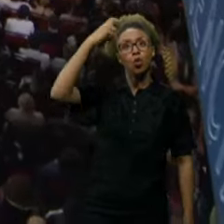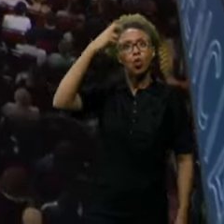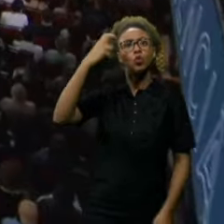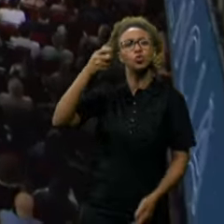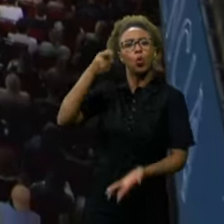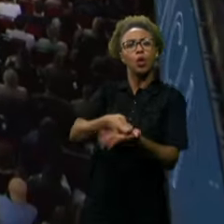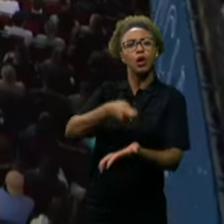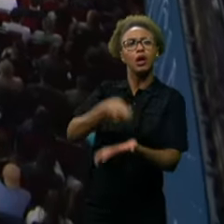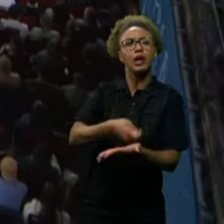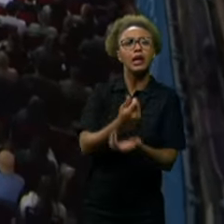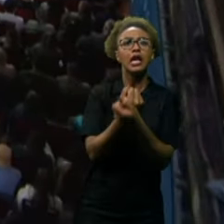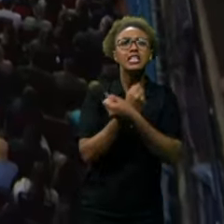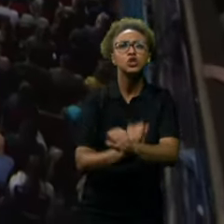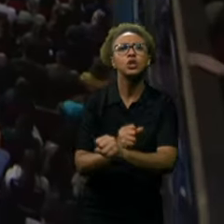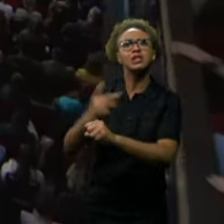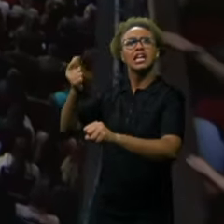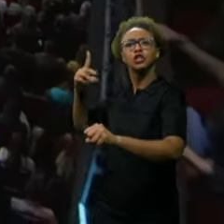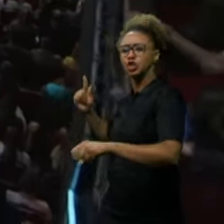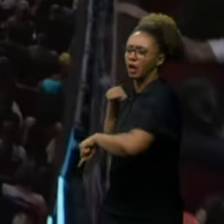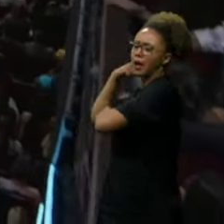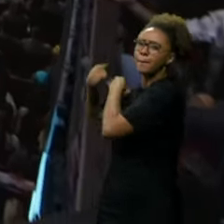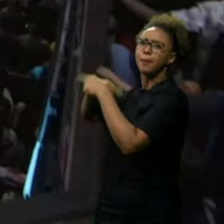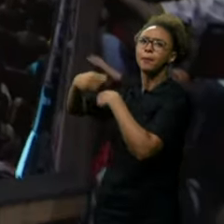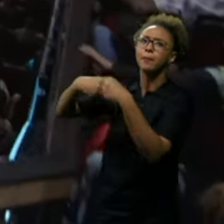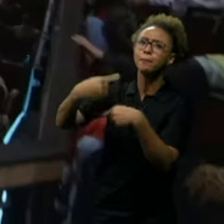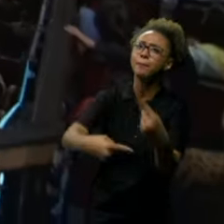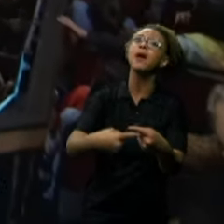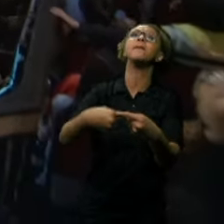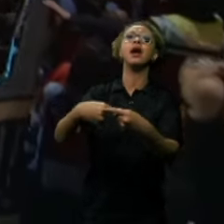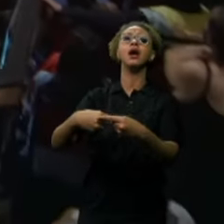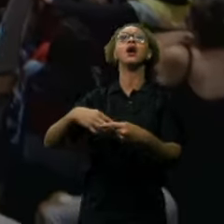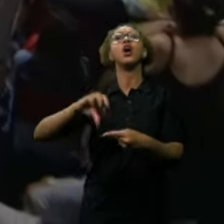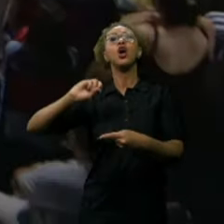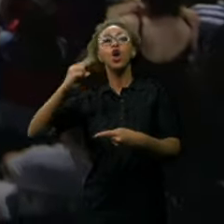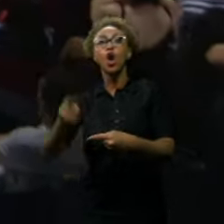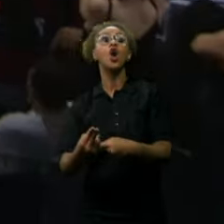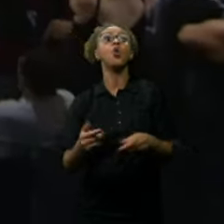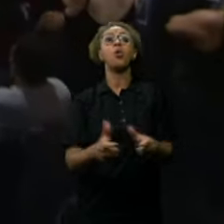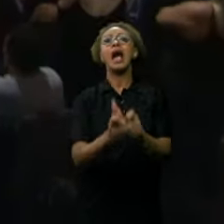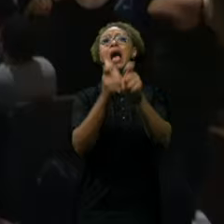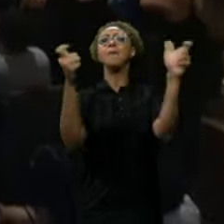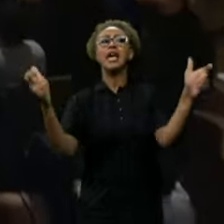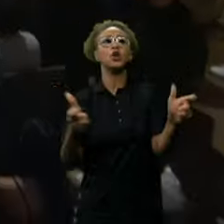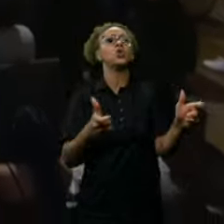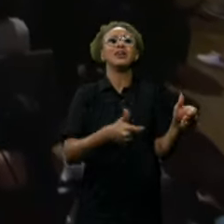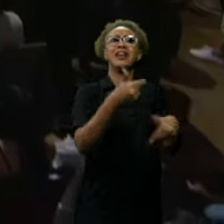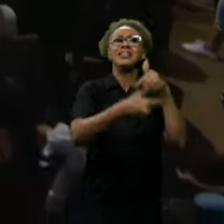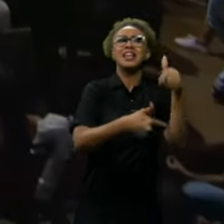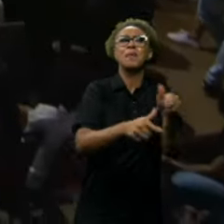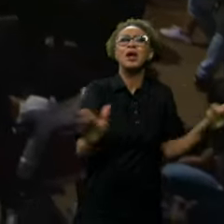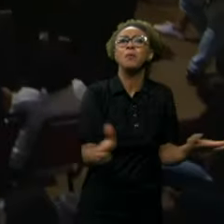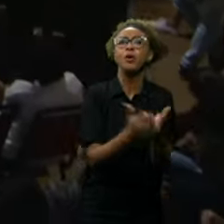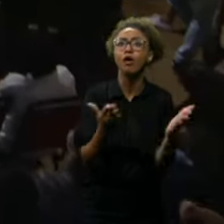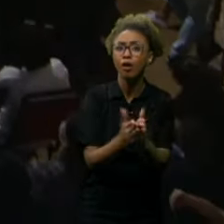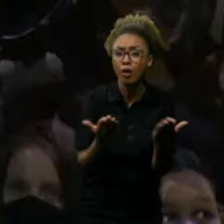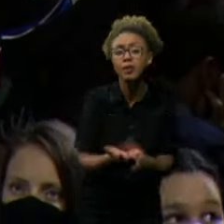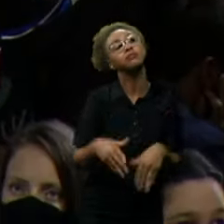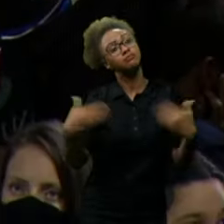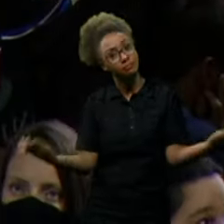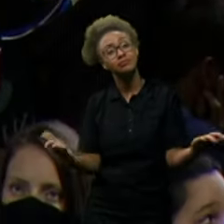também ou de escravidão antiga ou de proletariado elevado O Infeliz como é que nós fomos educados